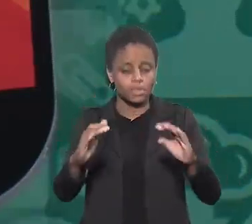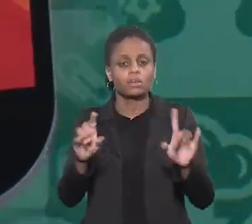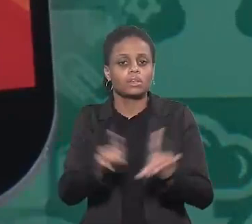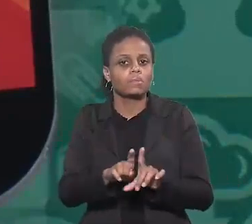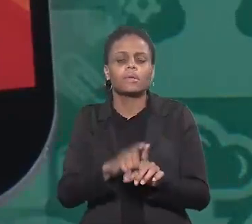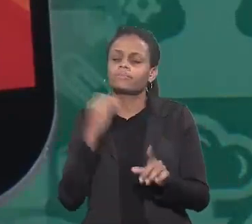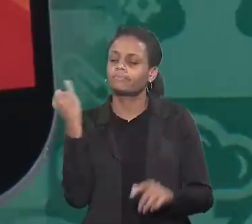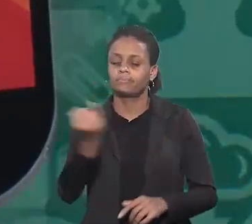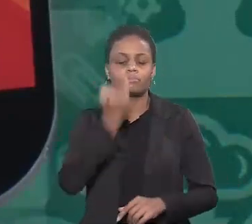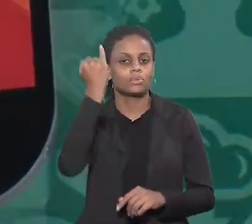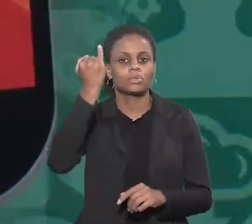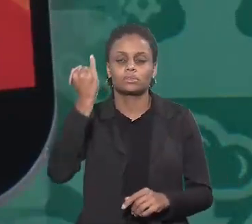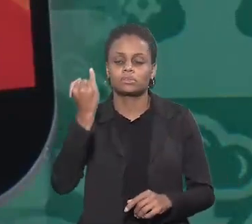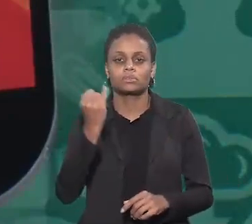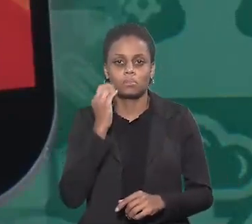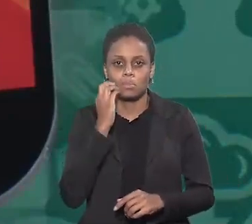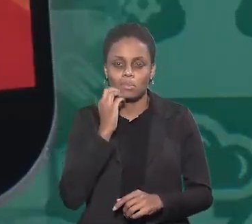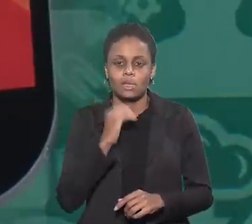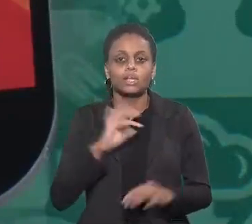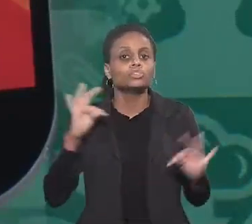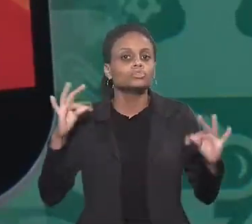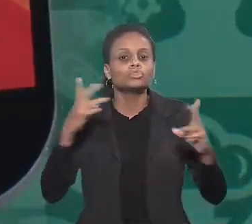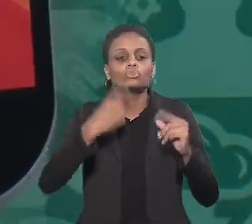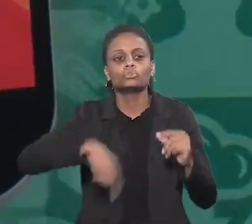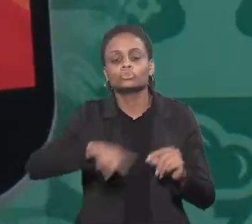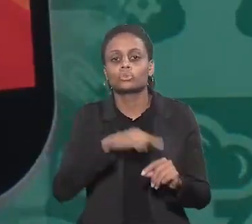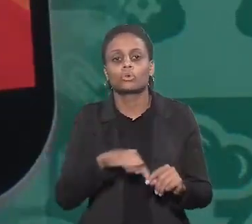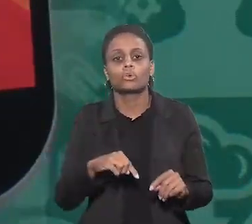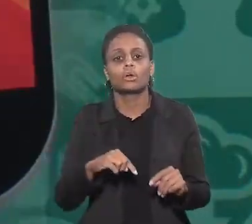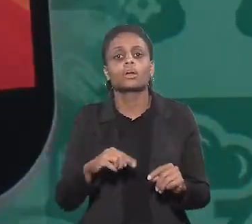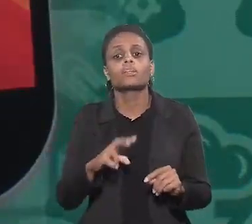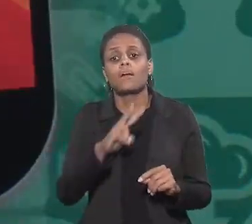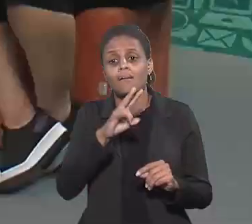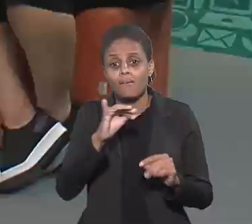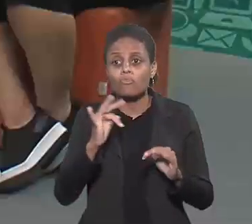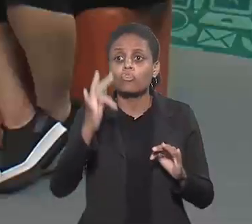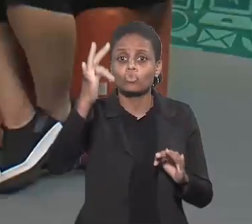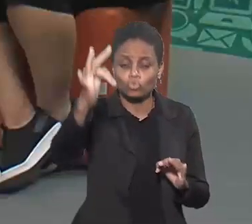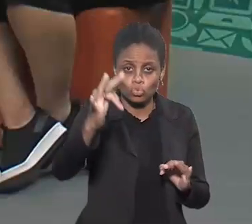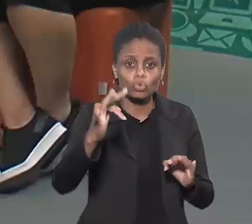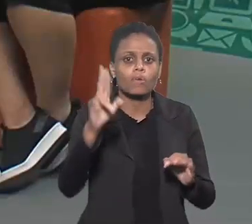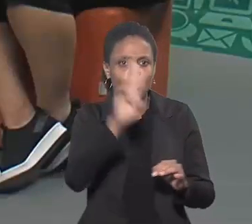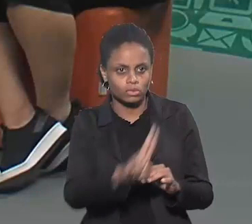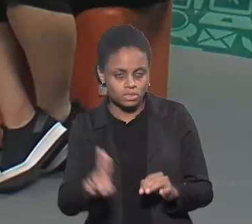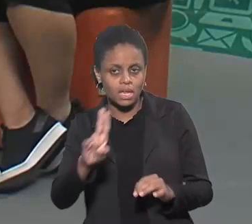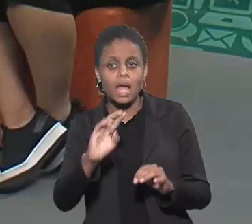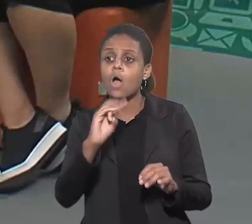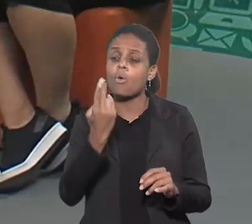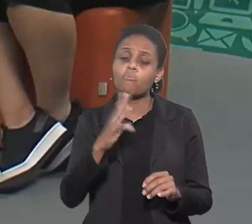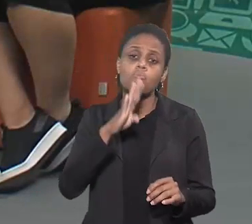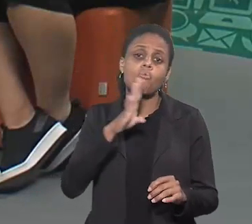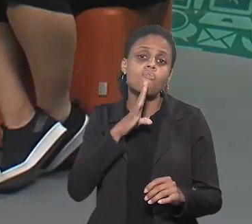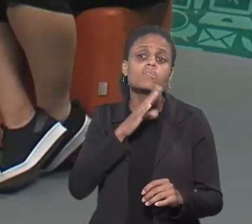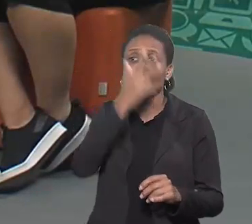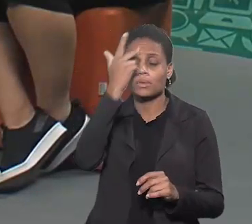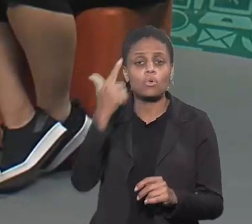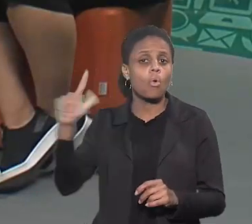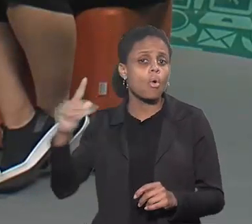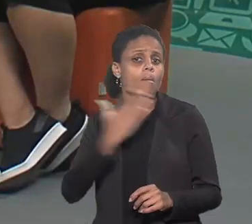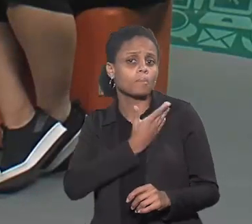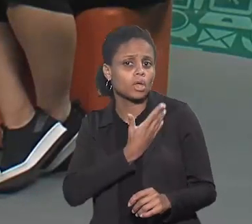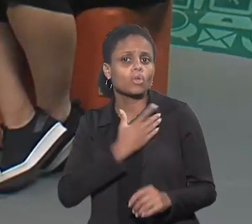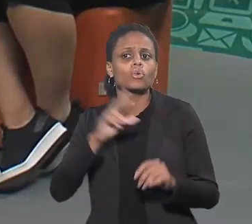com o próximo é essencial. Todos nós ou vamos utilizar o patinete ou conhecemos alguém que